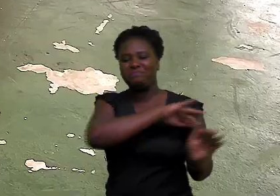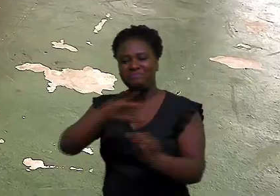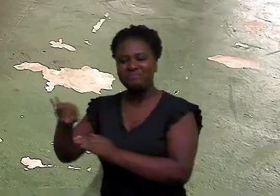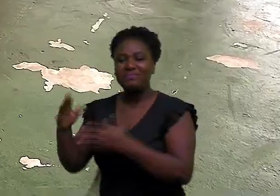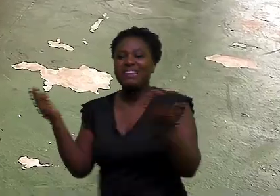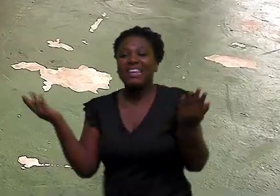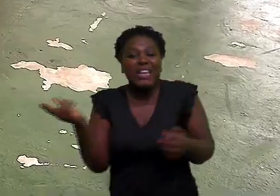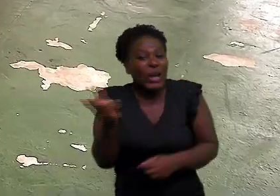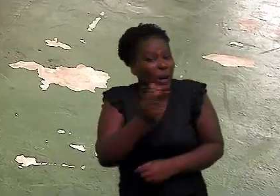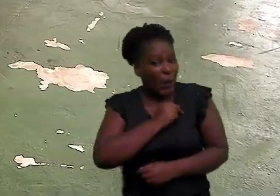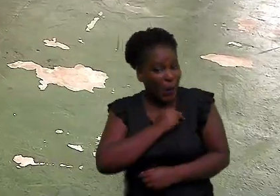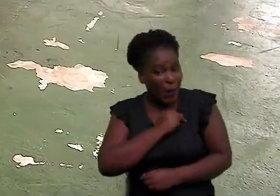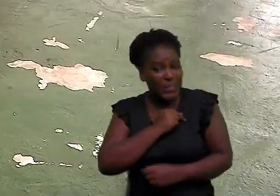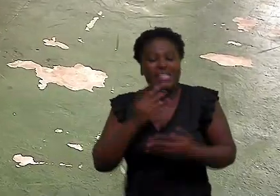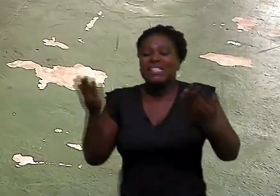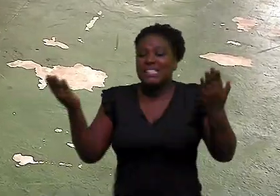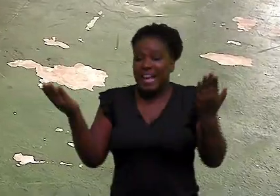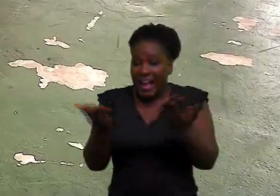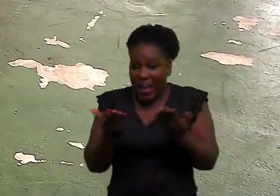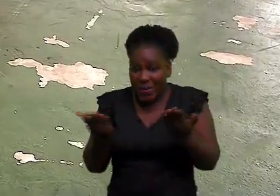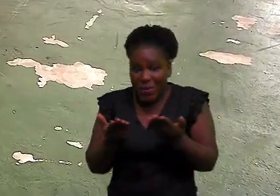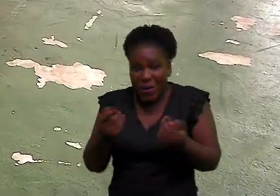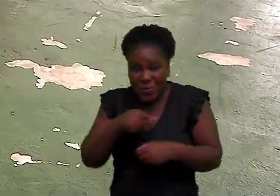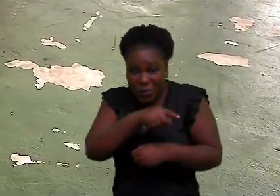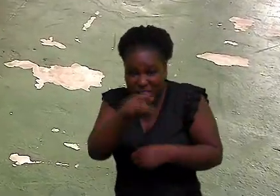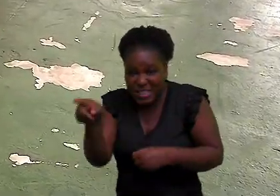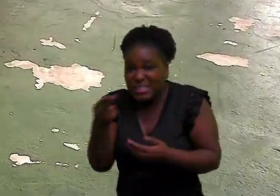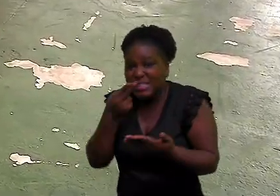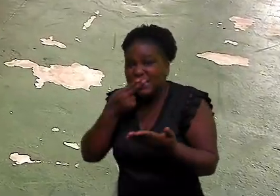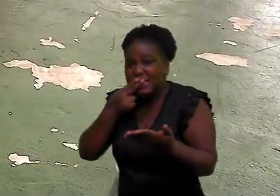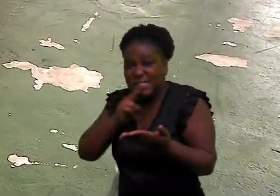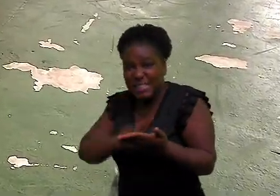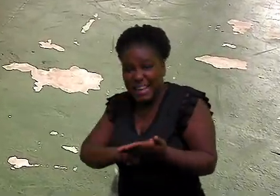Nossa, foi vocês que escreveram essa carta?